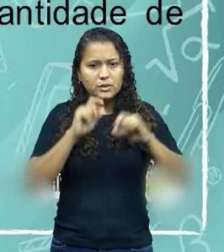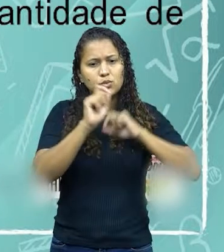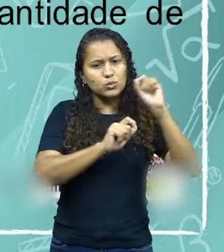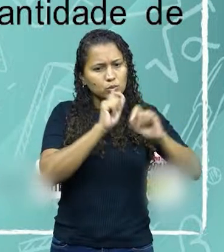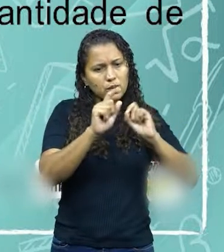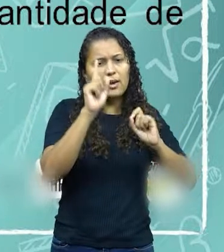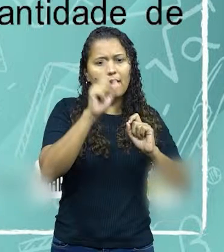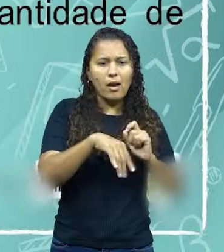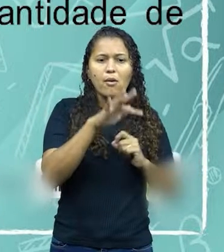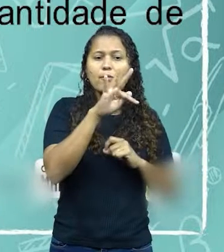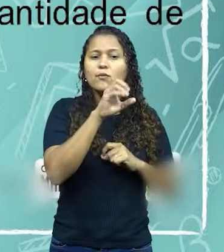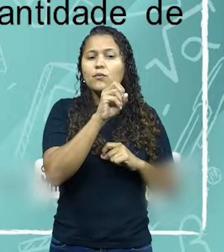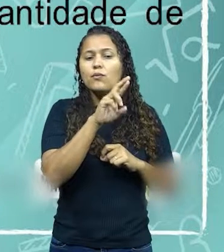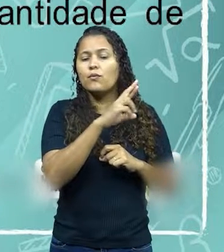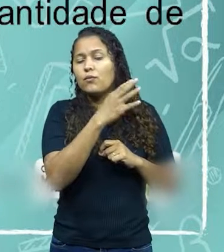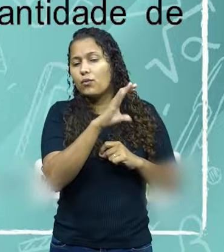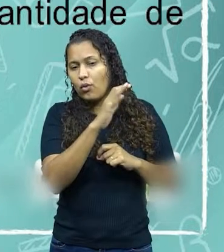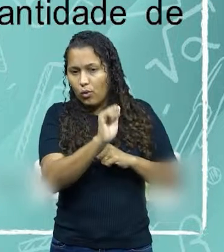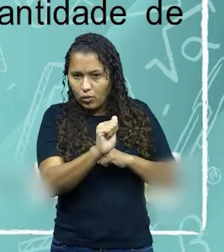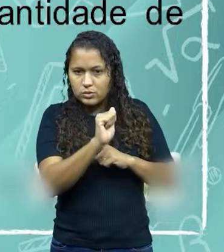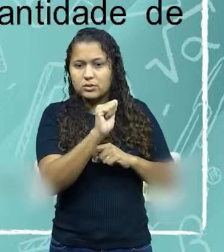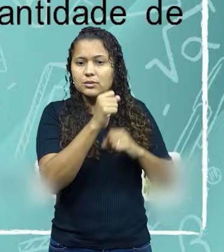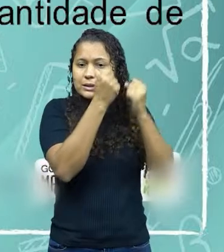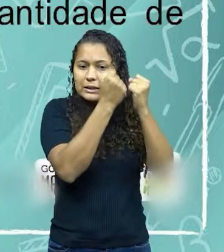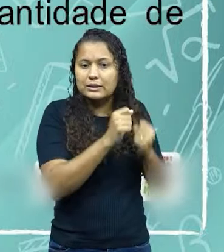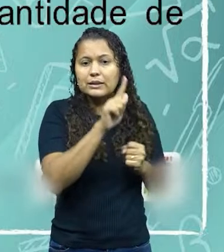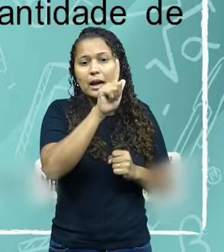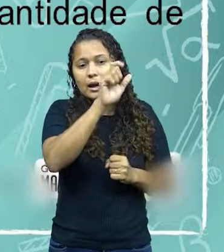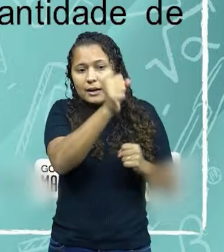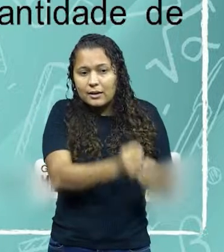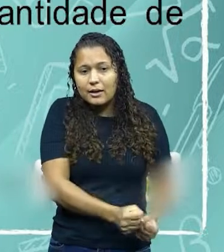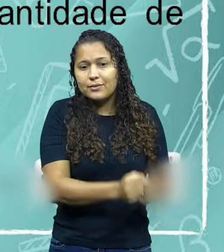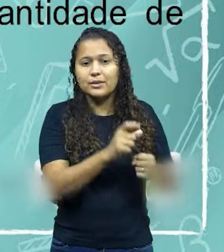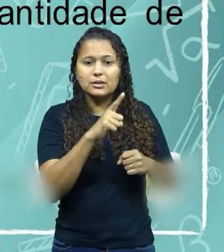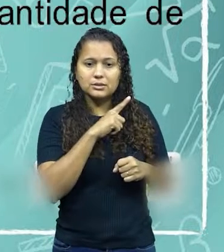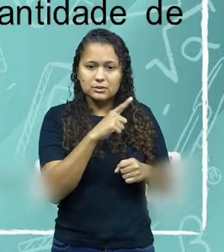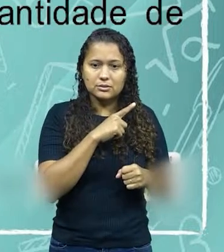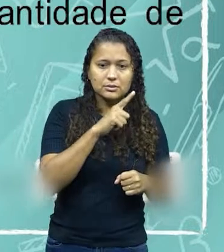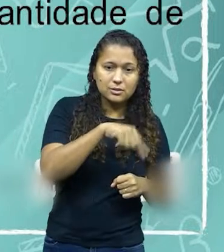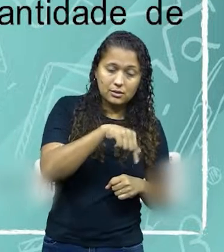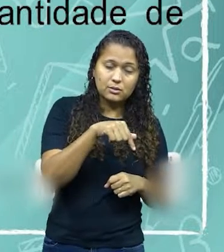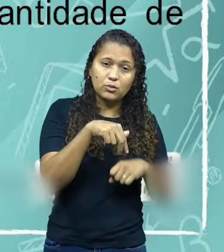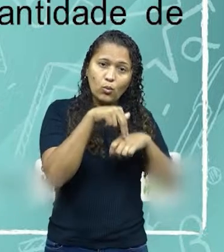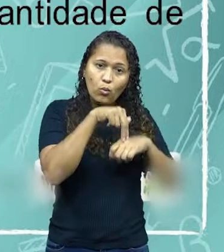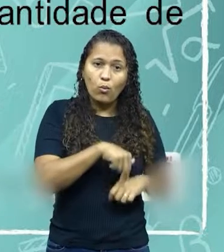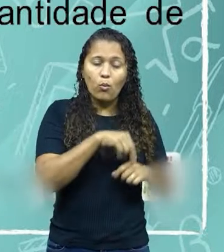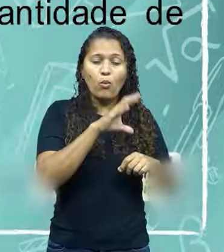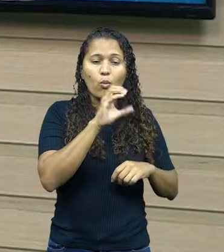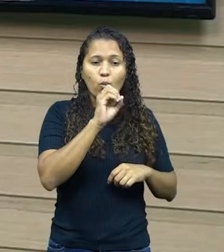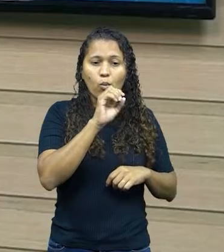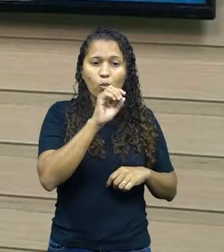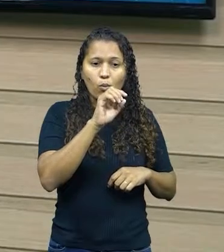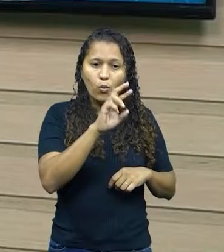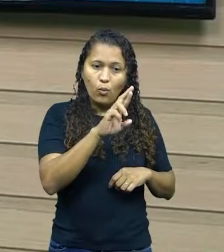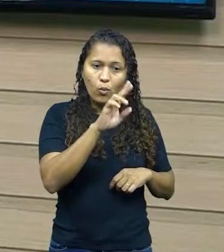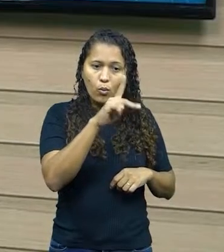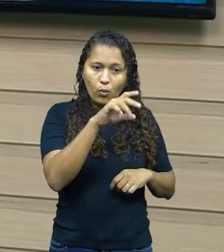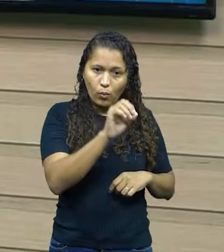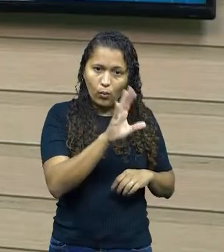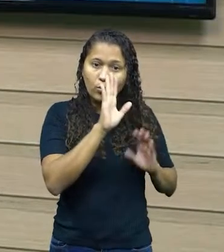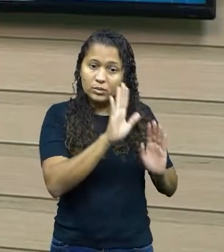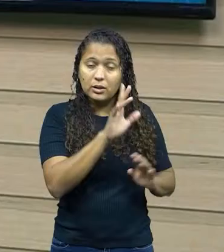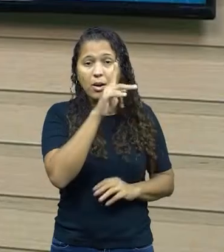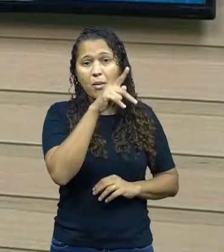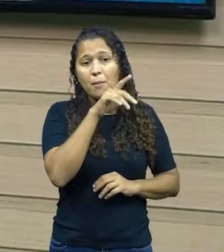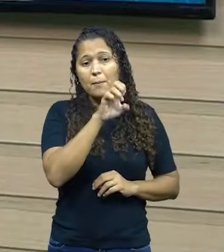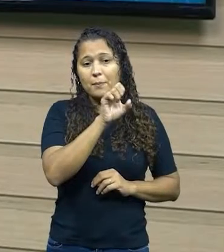resultante da atração gravitacional de um corpo variando conforme a força de gravidade exercida sobre esse corpo. Então, o peso,